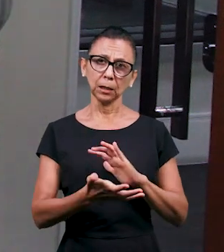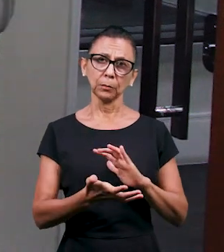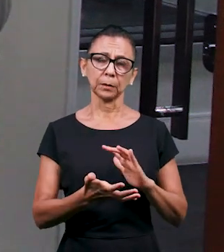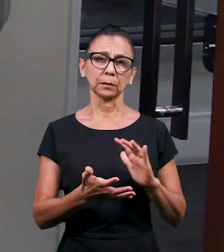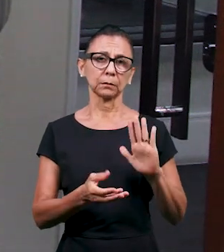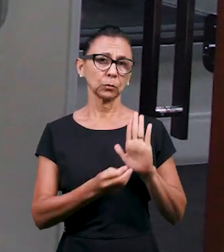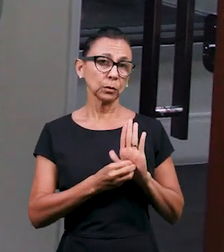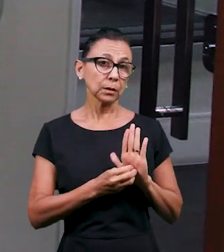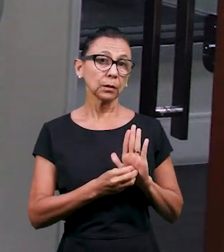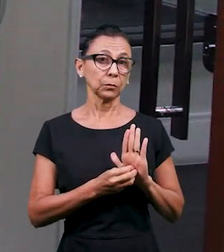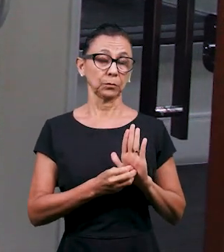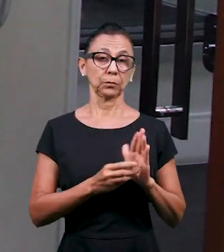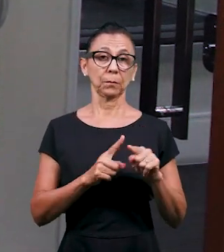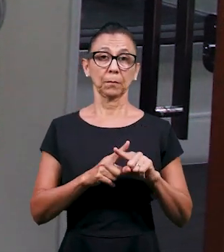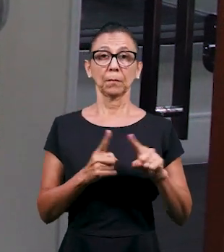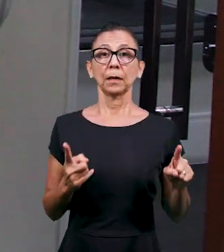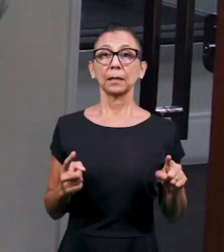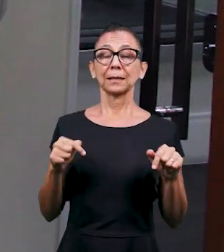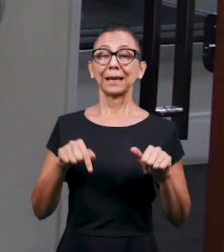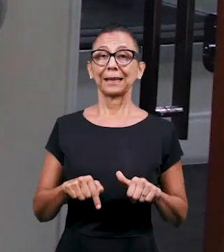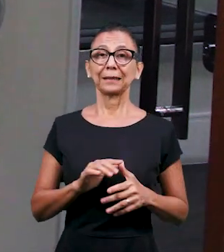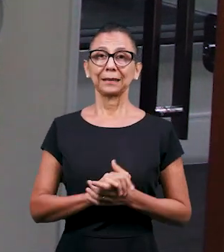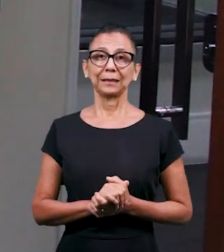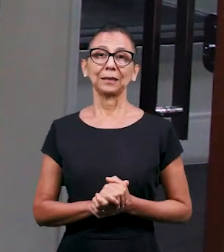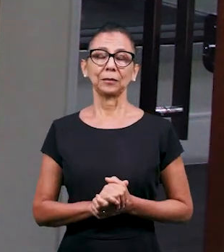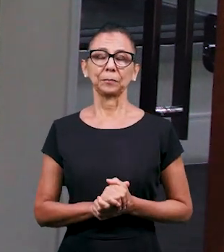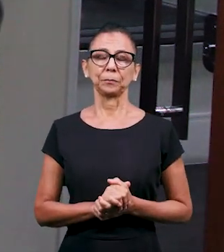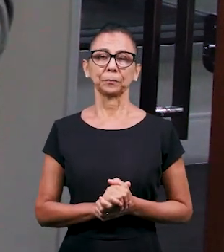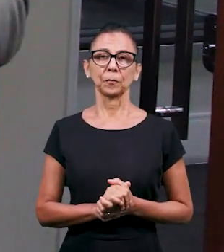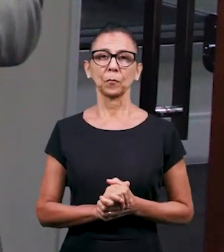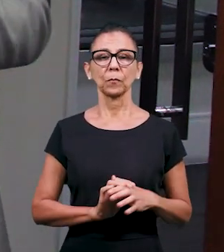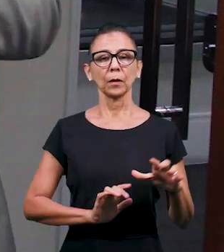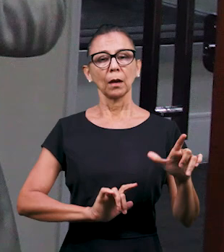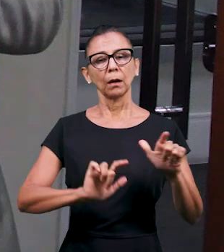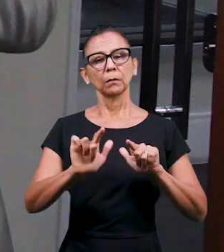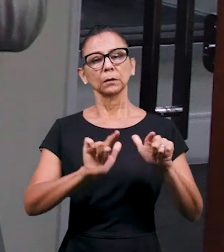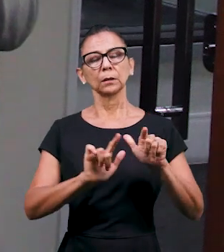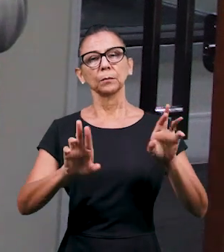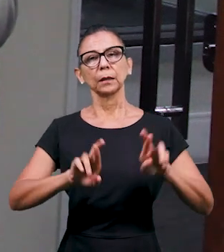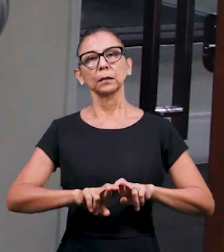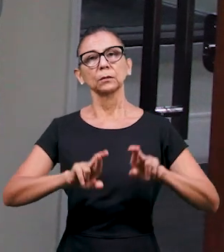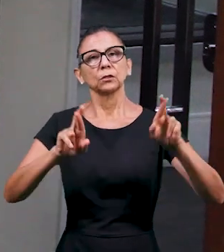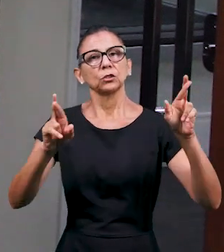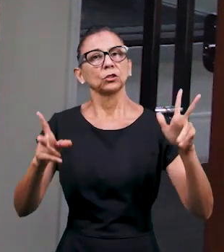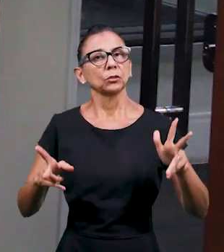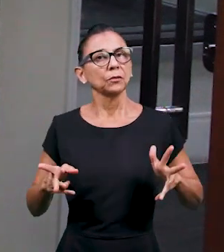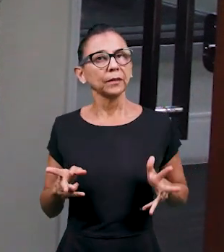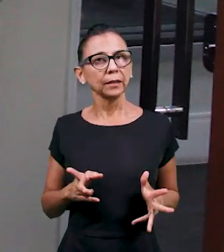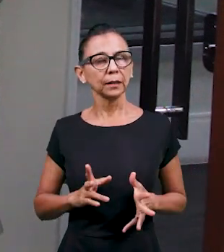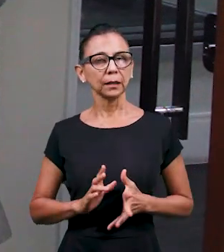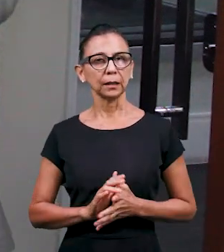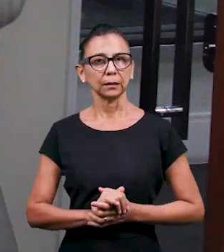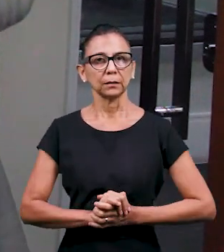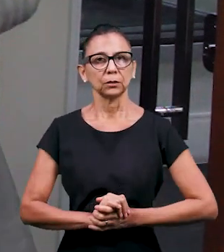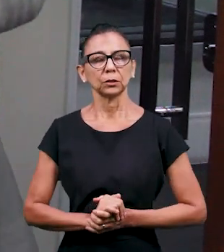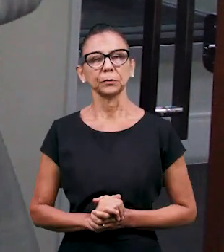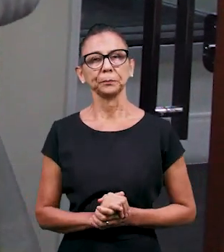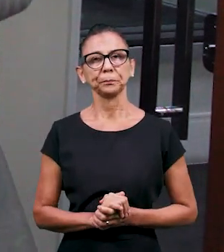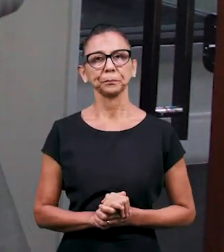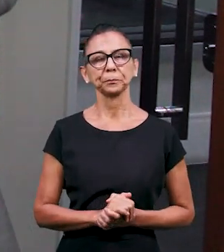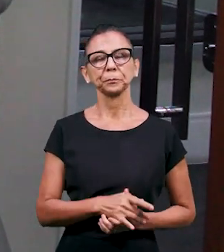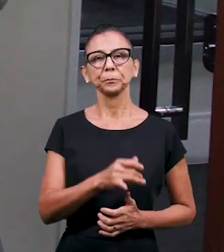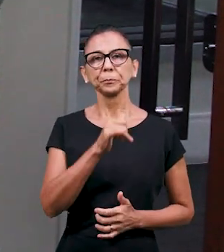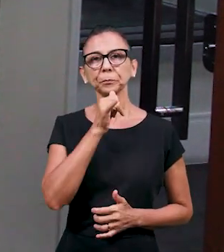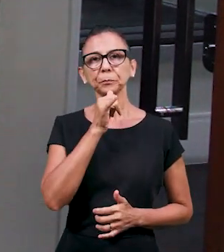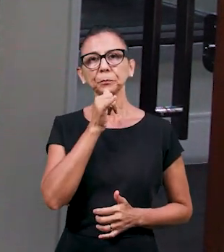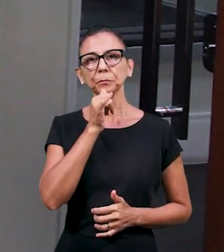nós estamos fazendo aqui é um produto audiovisual, ou seja, é um produto que vai ser consumido pela